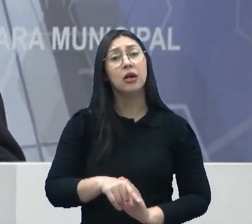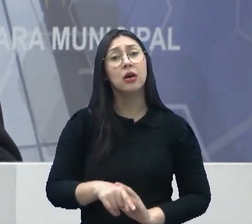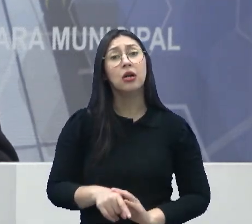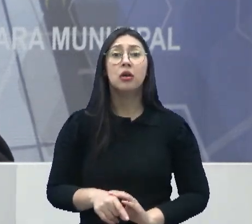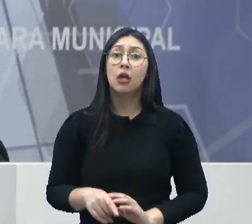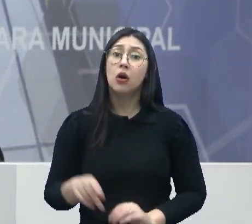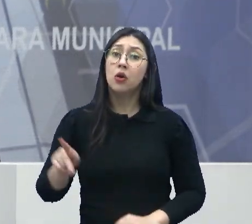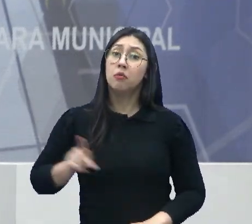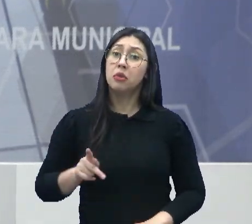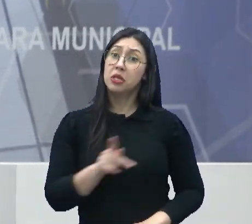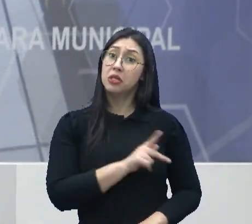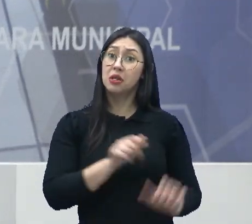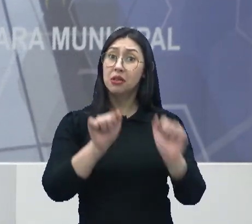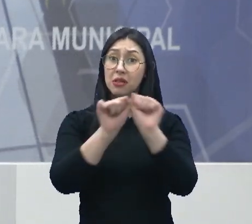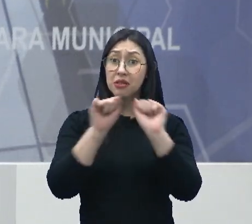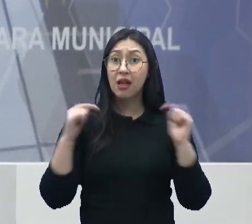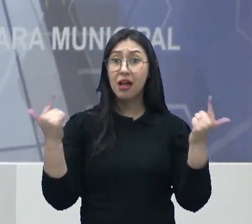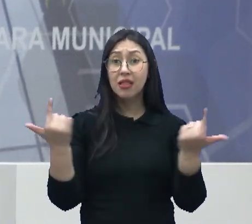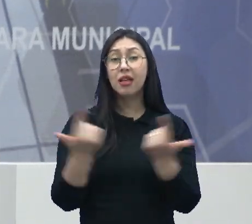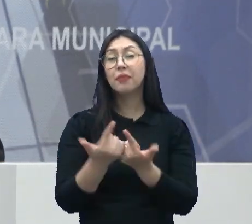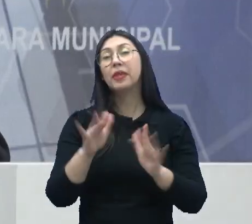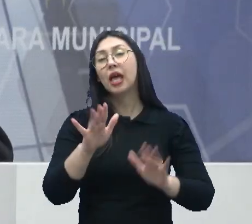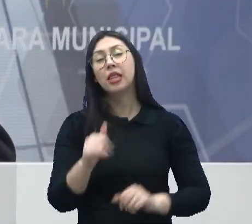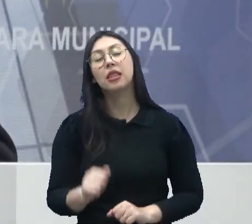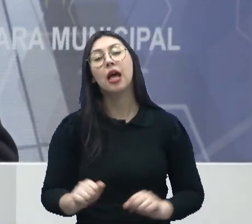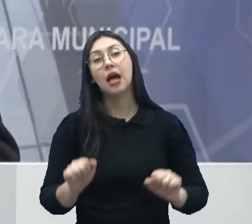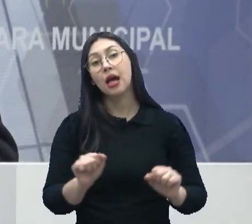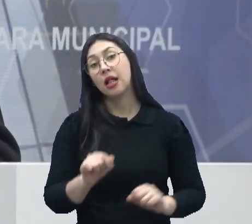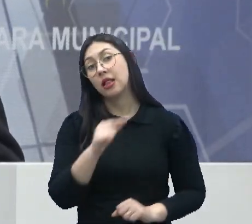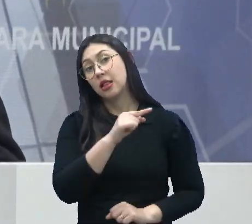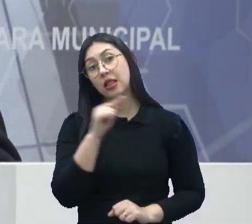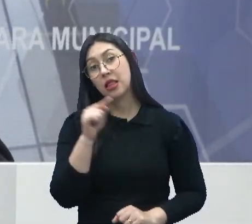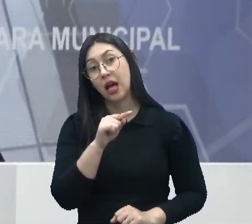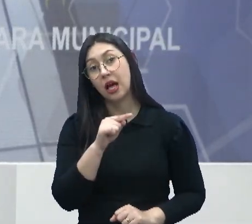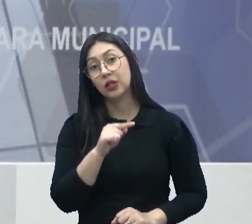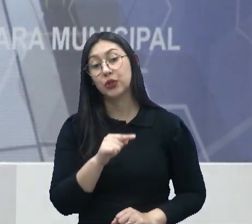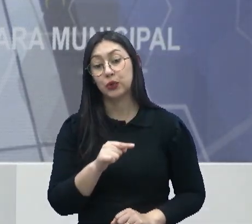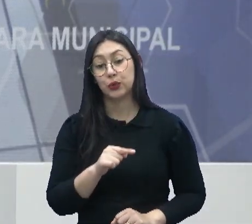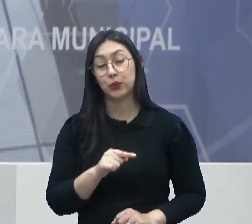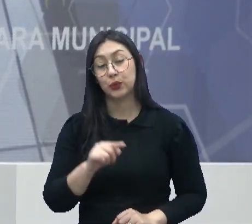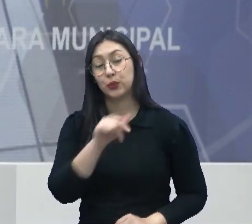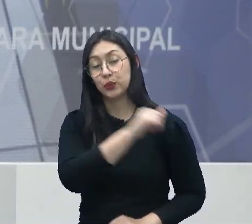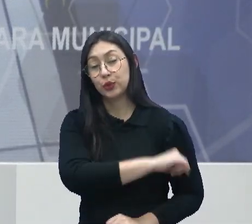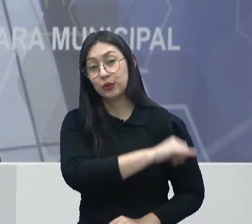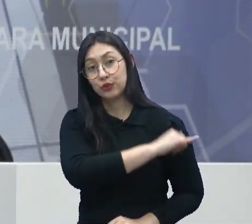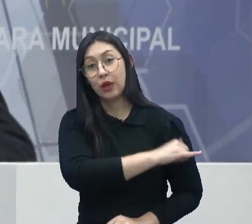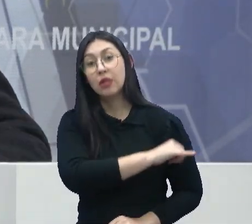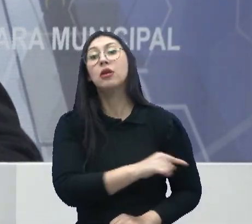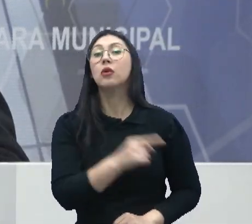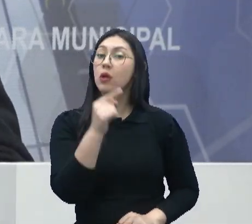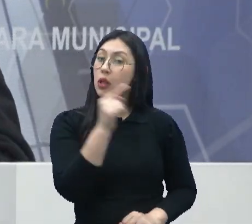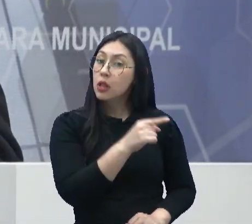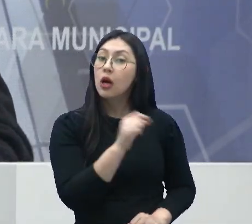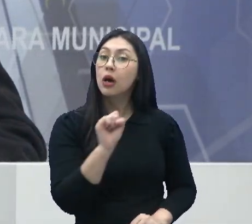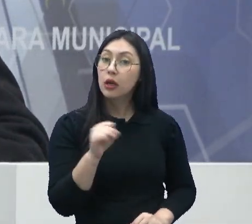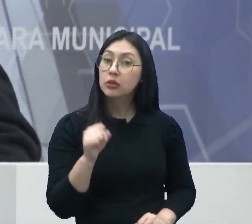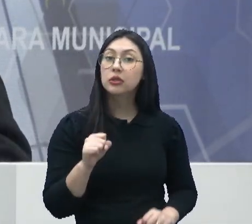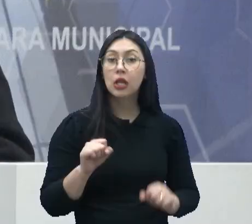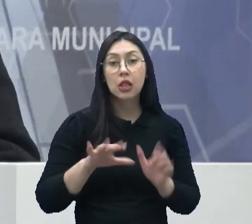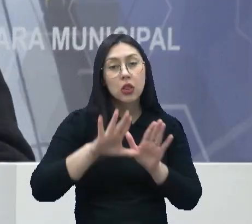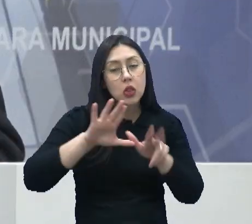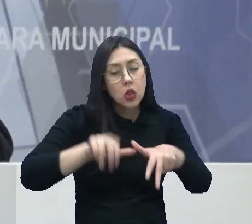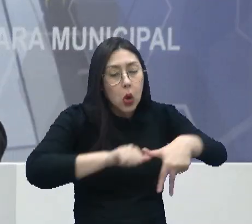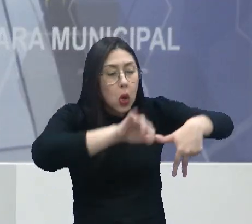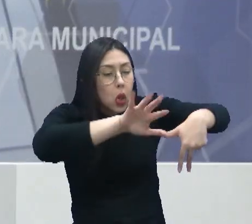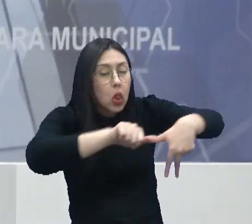melhor, da Assembleia Legislativa do Rio de Janeiro, que é do PT. E veja lá, aquilo sim é rachadinha. Janones, que é da esquerda,